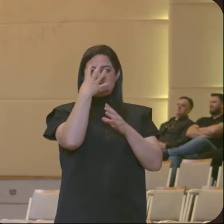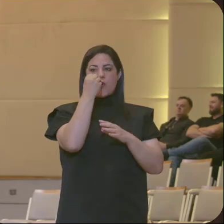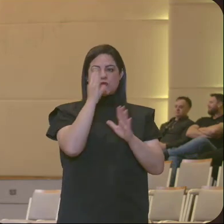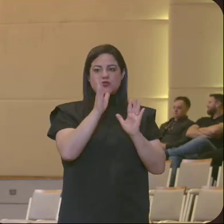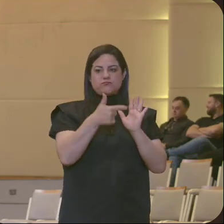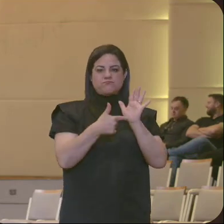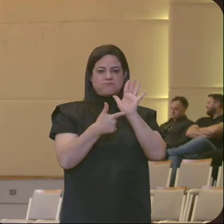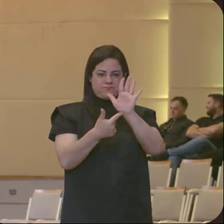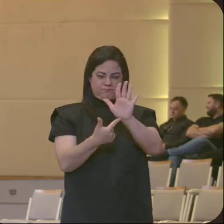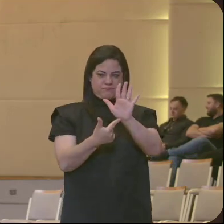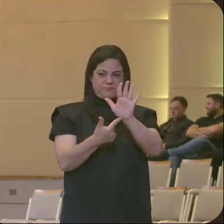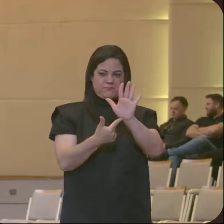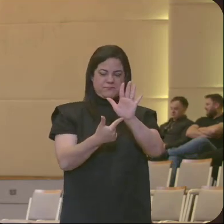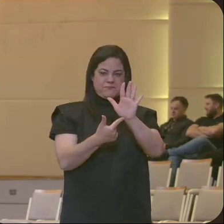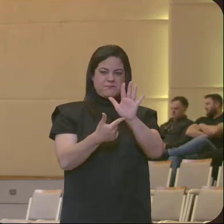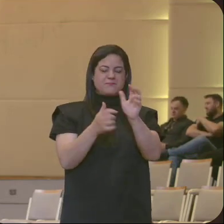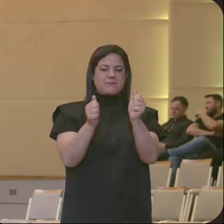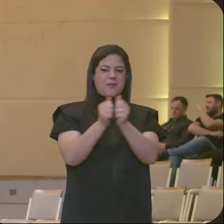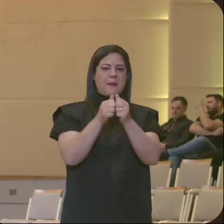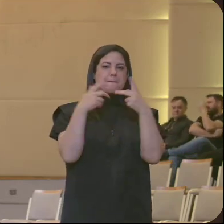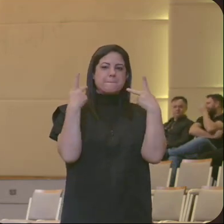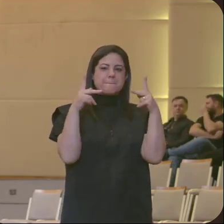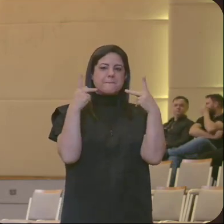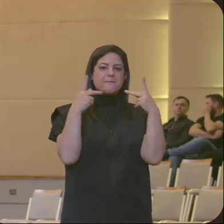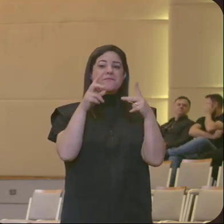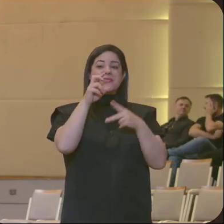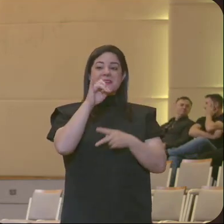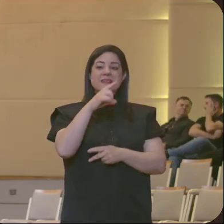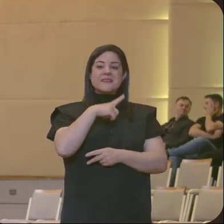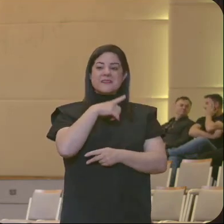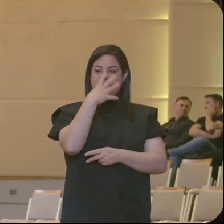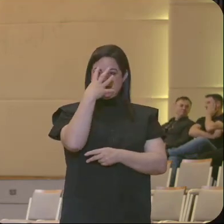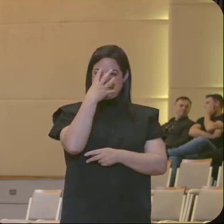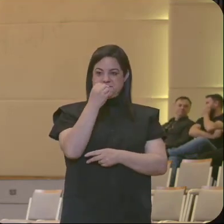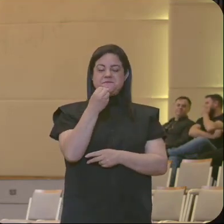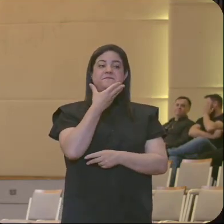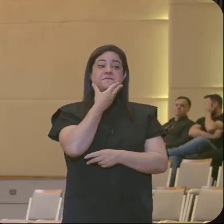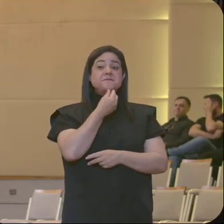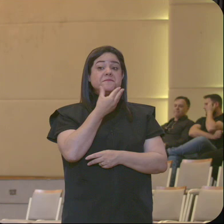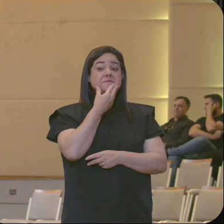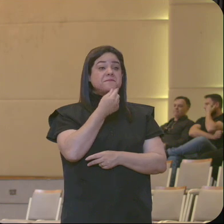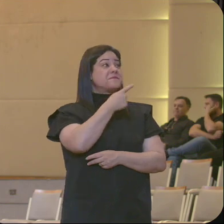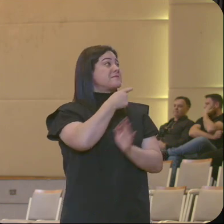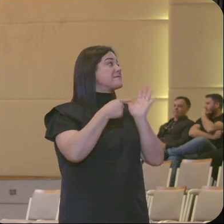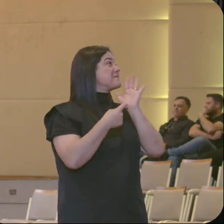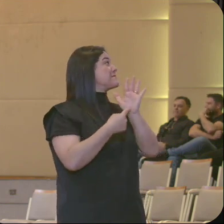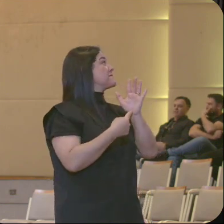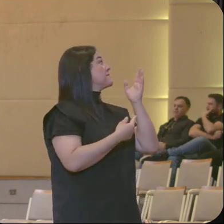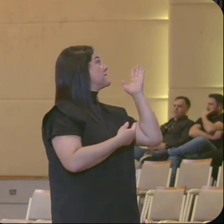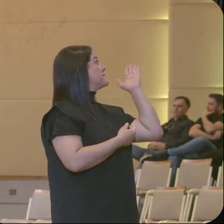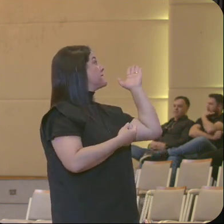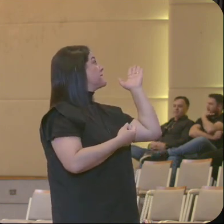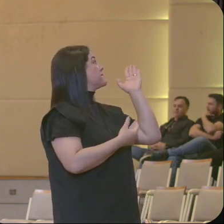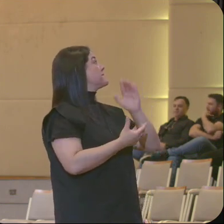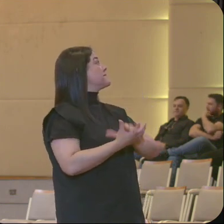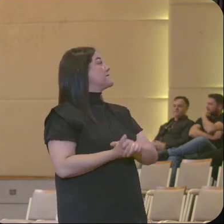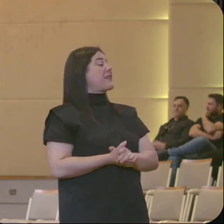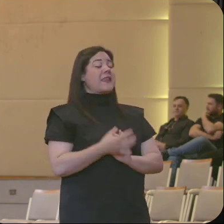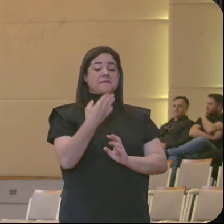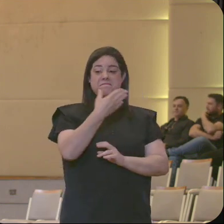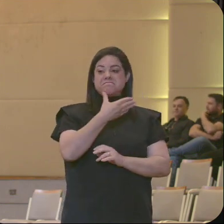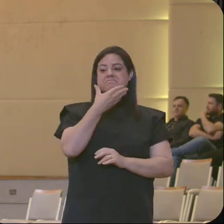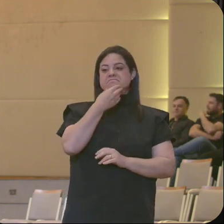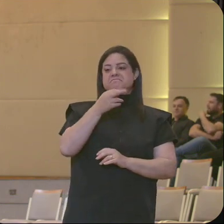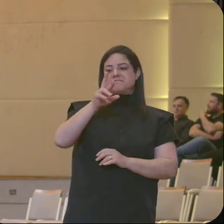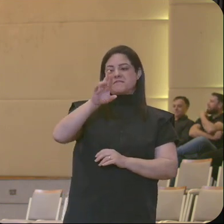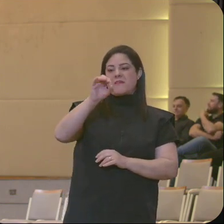ali, junto com o sermão lá para o Data Show, se eles tiverem a foto do irmão Rogério e puderem colocar, isso, obrigado, queridos. Esse é o irmão Rogério,